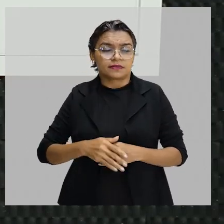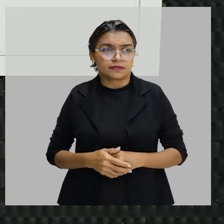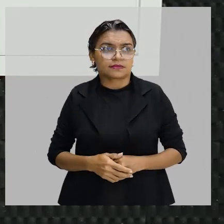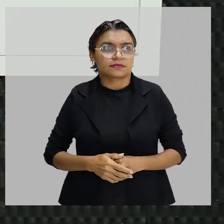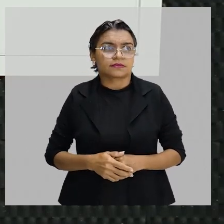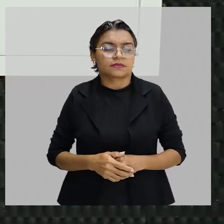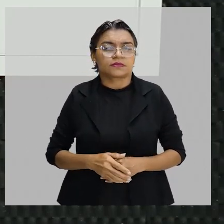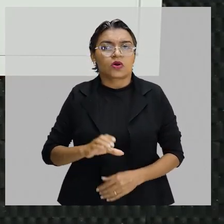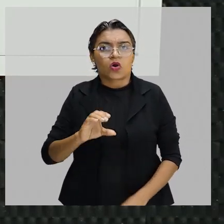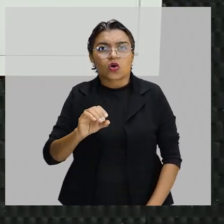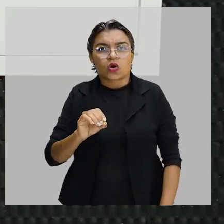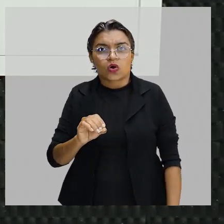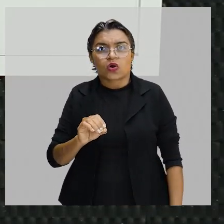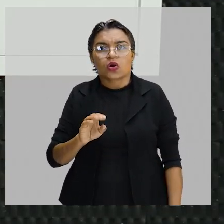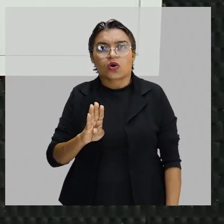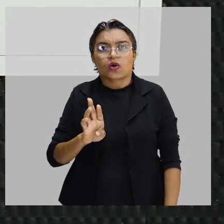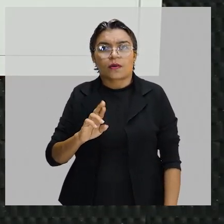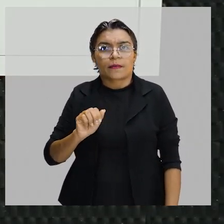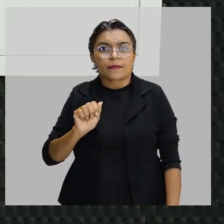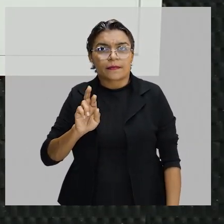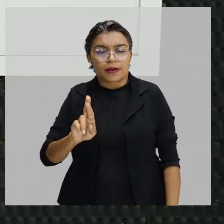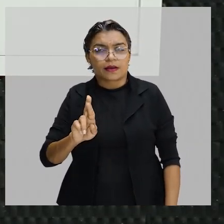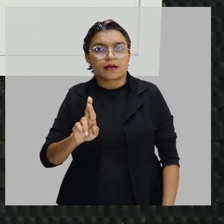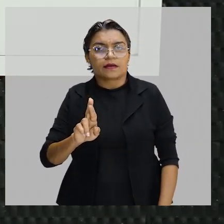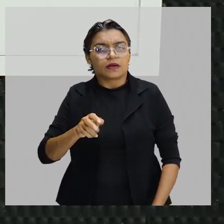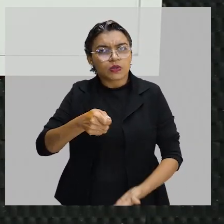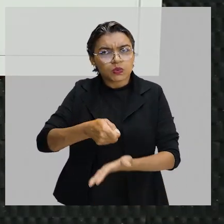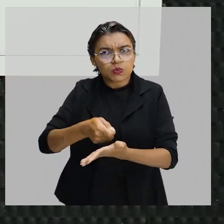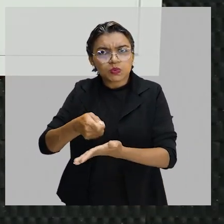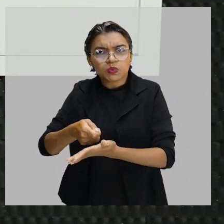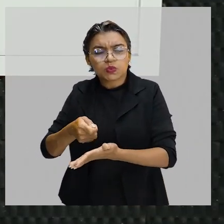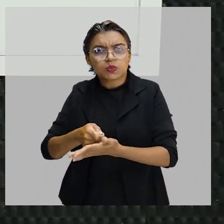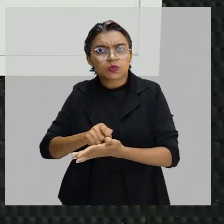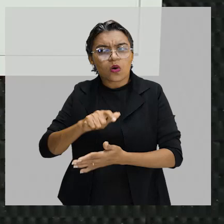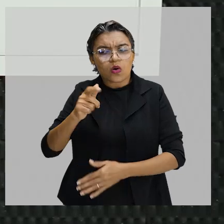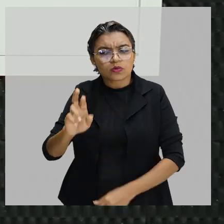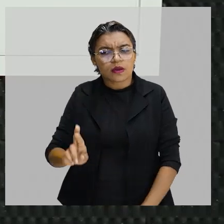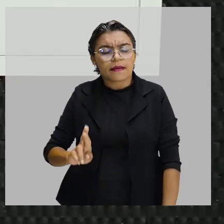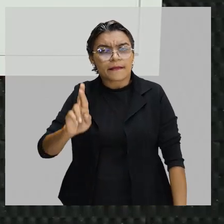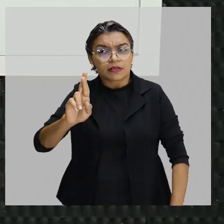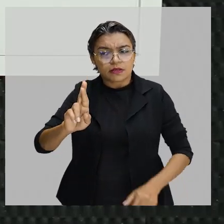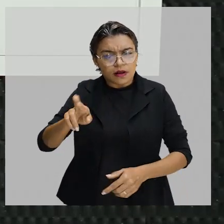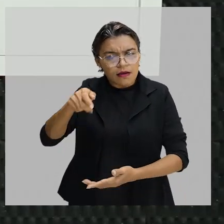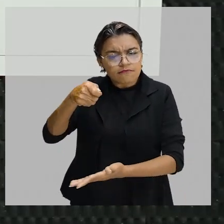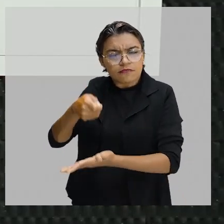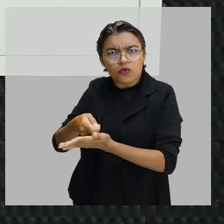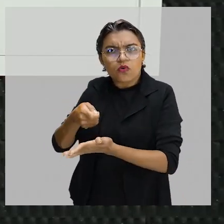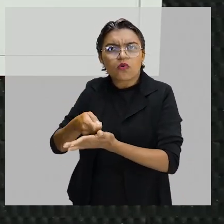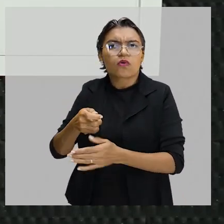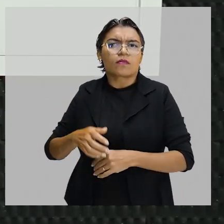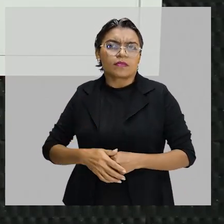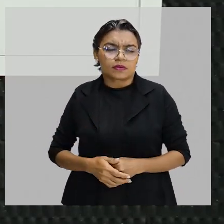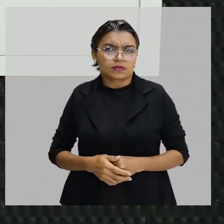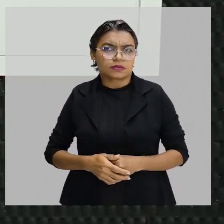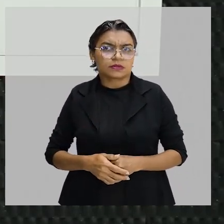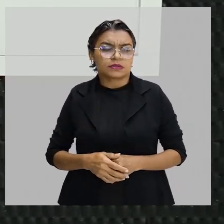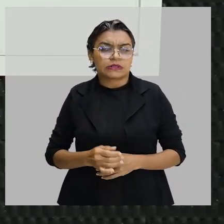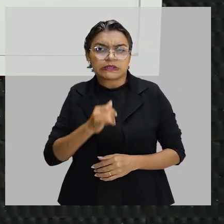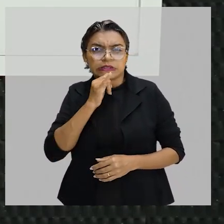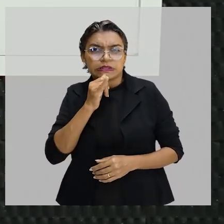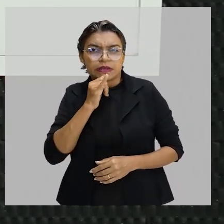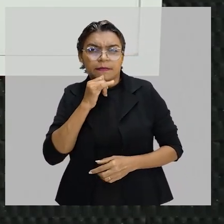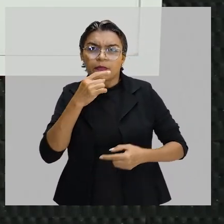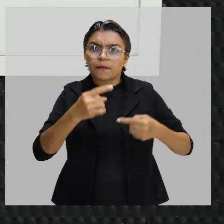cobrar muito mais daqueles representantes, principalmente que ele elege.